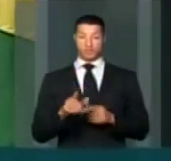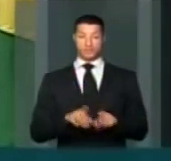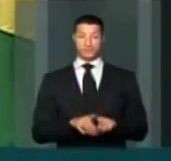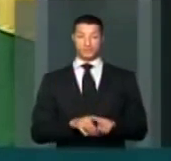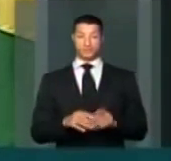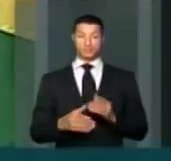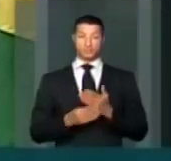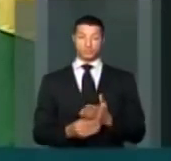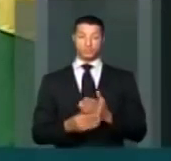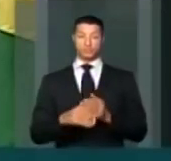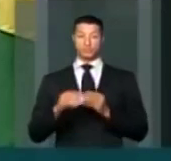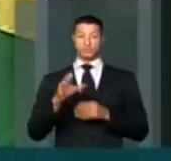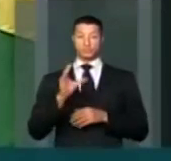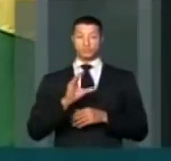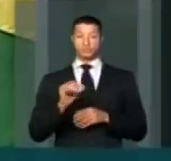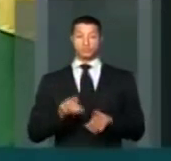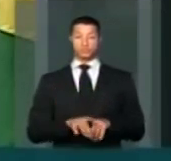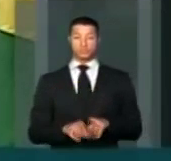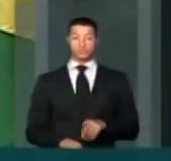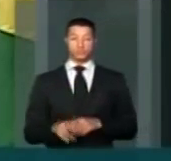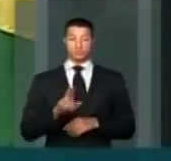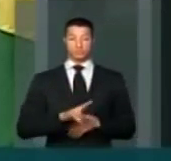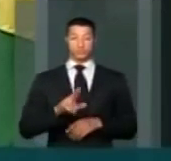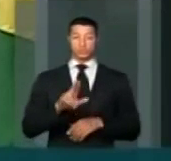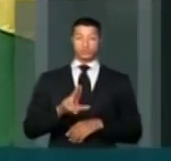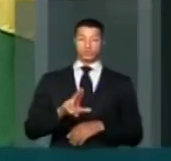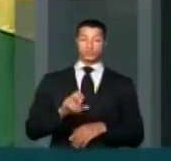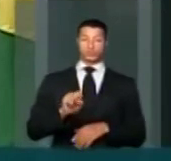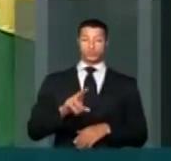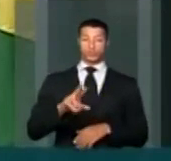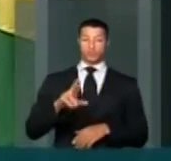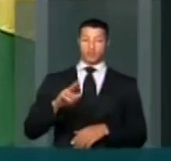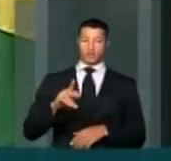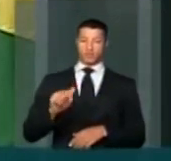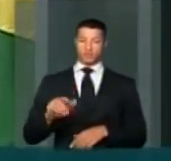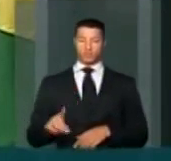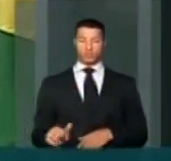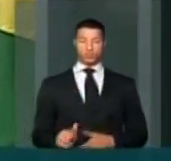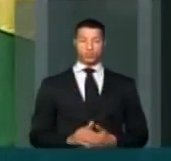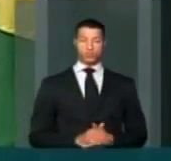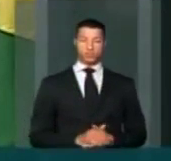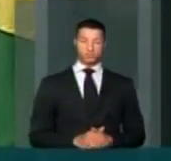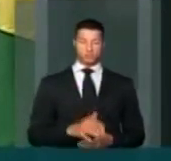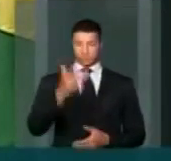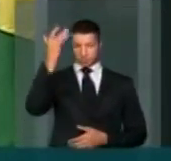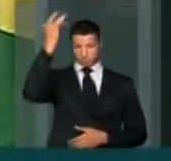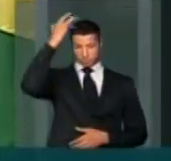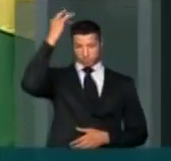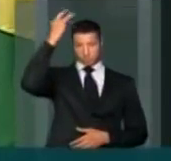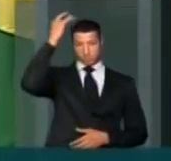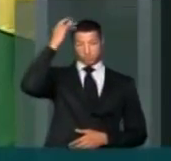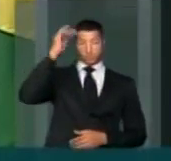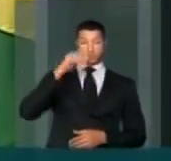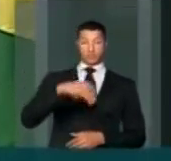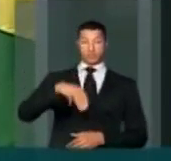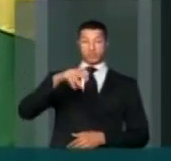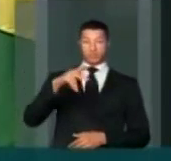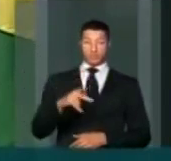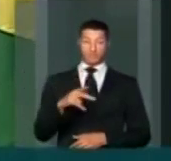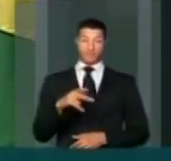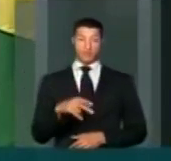de conferir ao Executivo a condição usurpada e exorbitante de legislador, o absurdo expediente das medidas